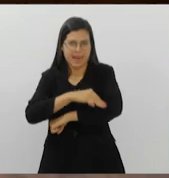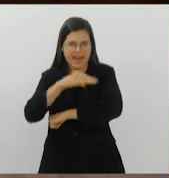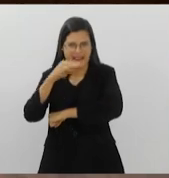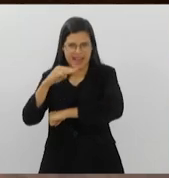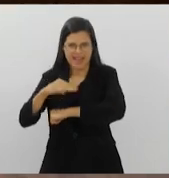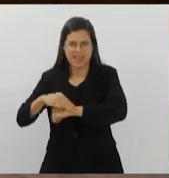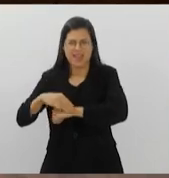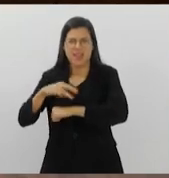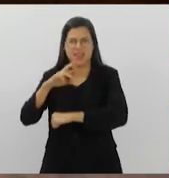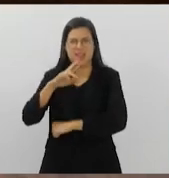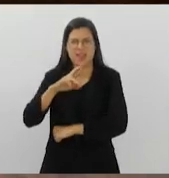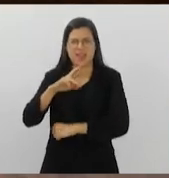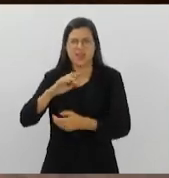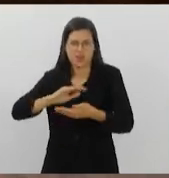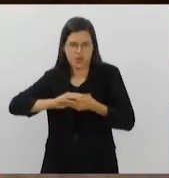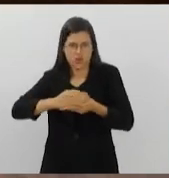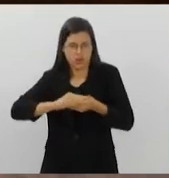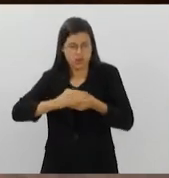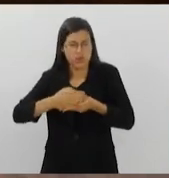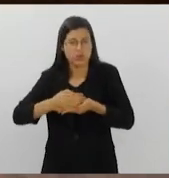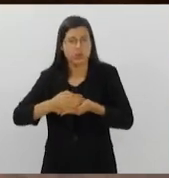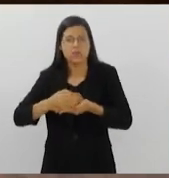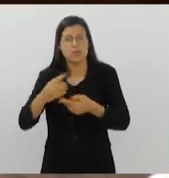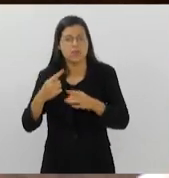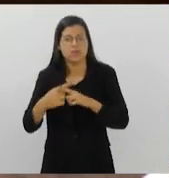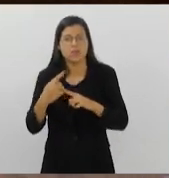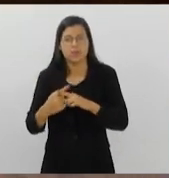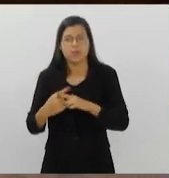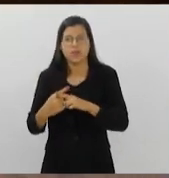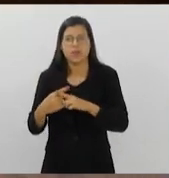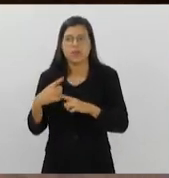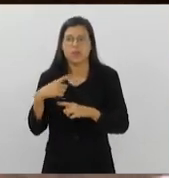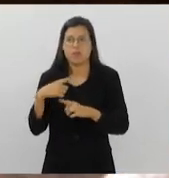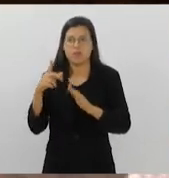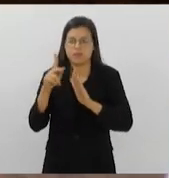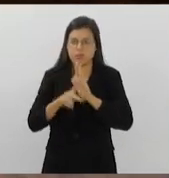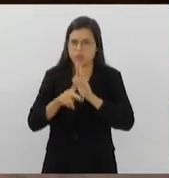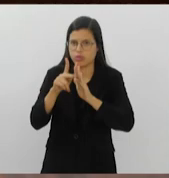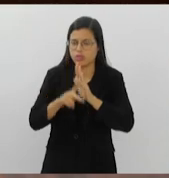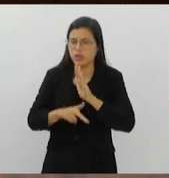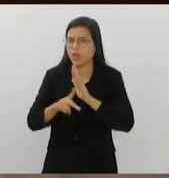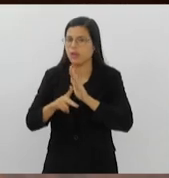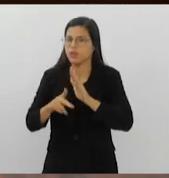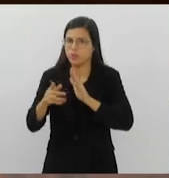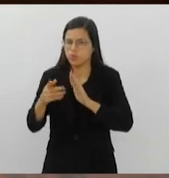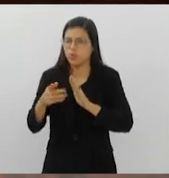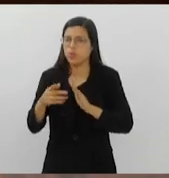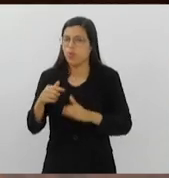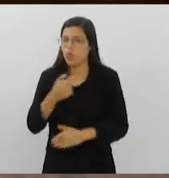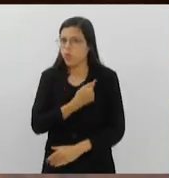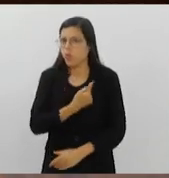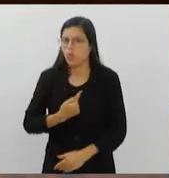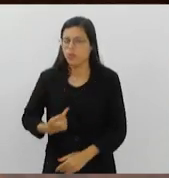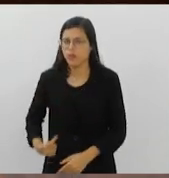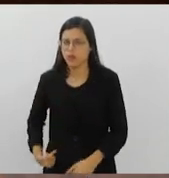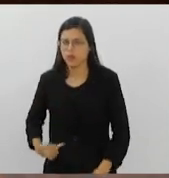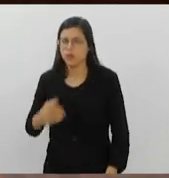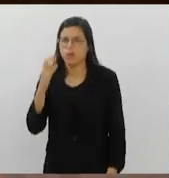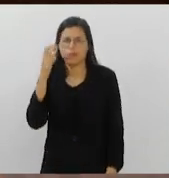complemento, mas o que está lá era do antigo projeto Somando Forças. O governador Cláudio Castro, em momento nenhum, nem o